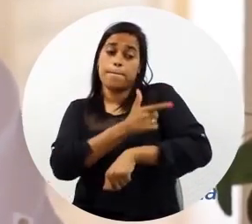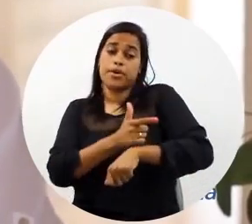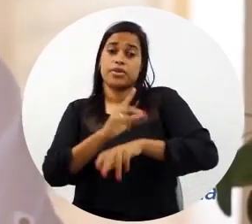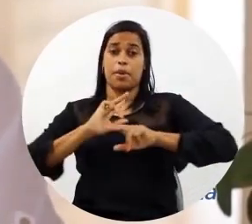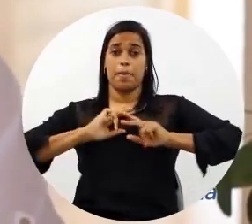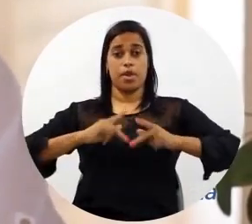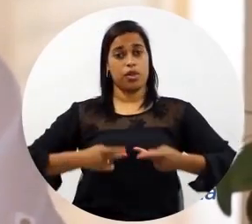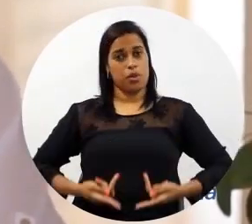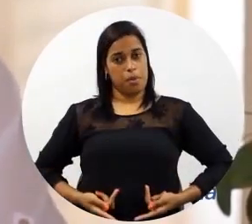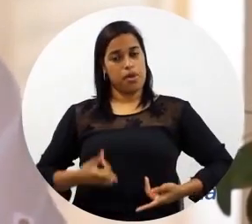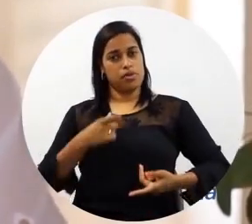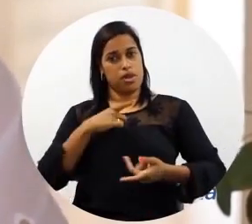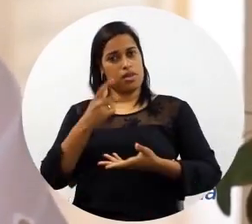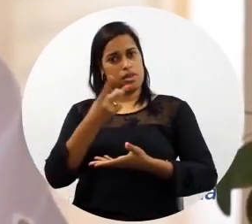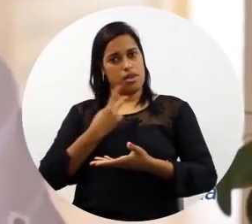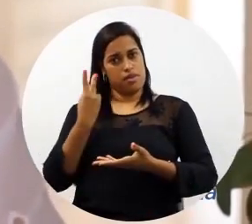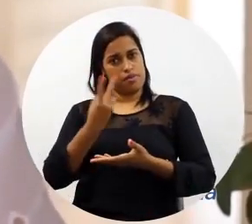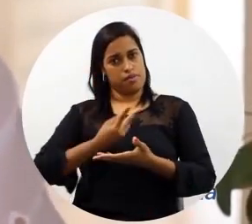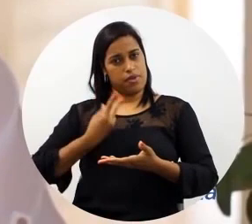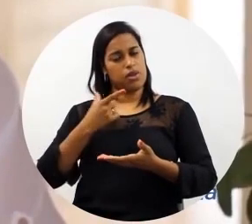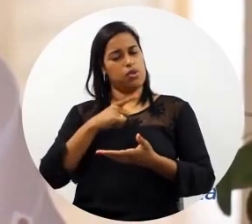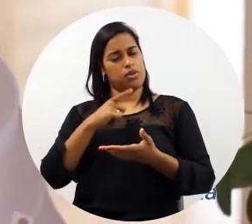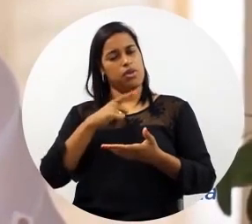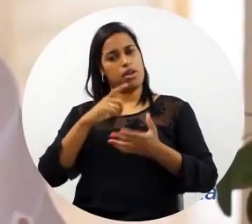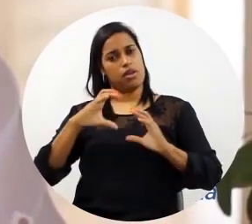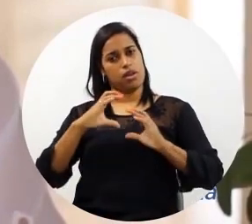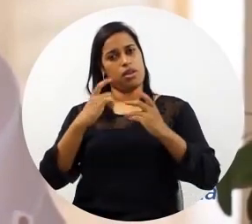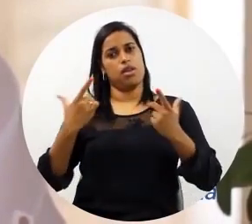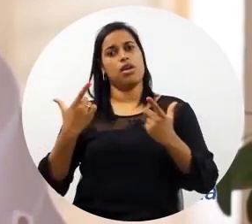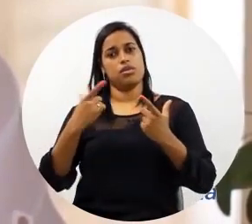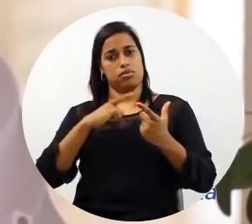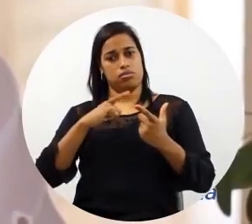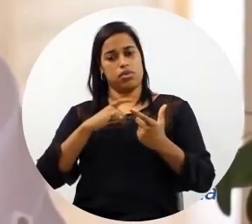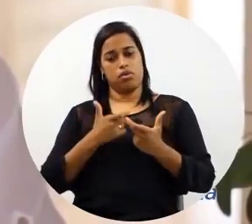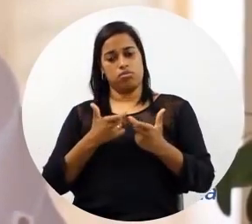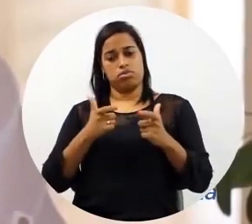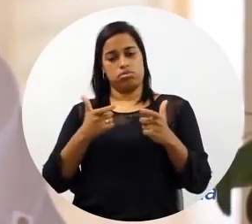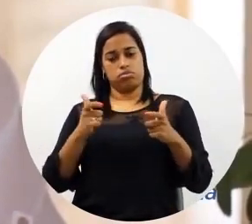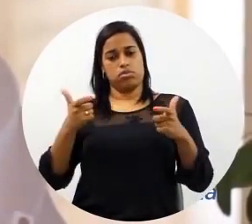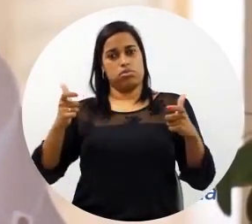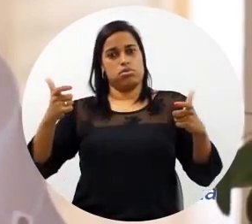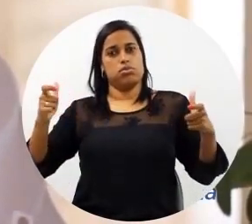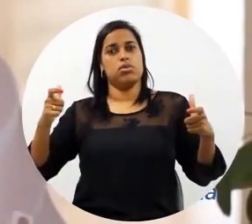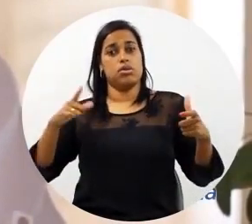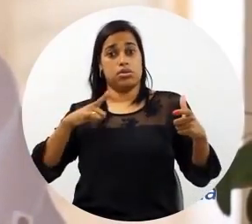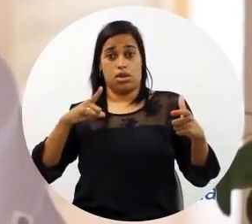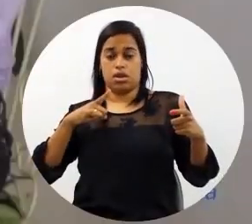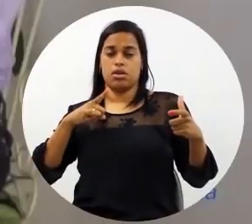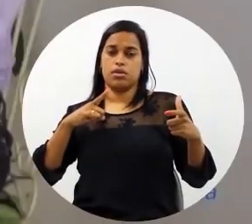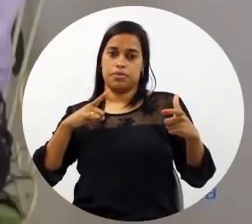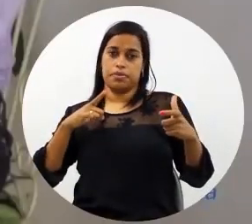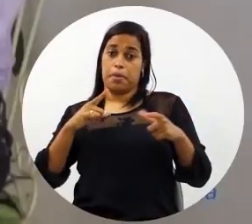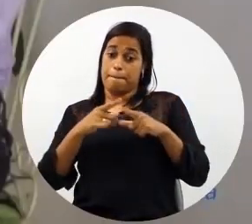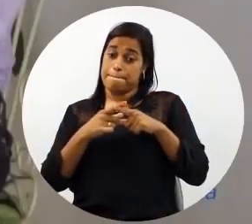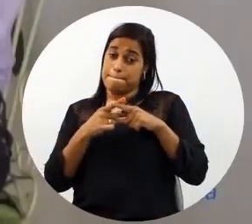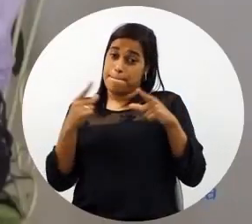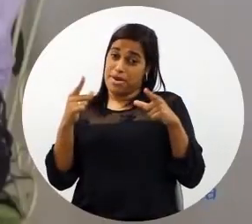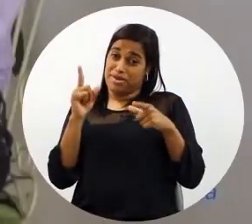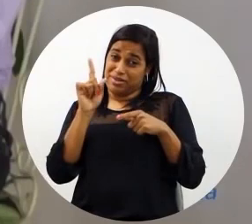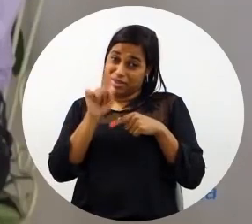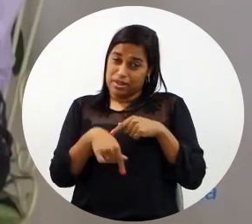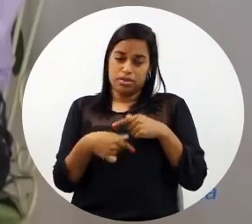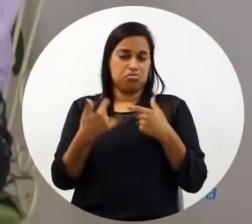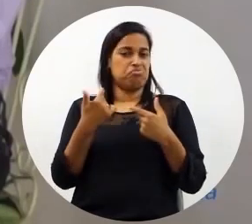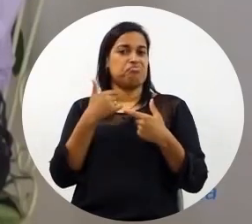humano. Elas têm valor, têm um grande valor, mas em si, elas não